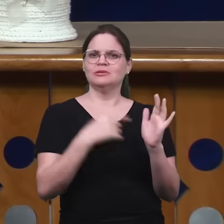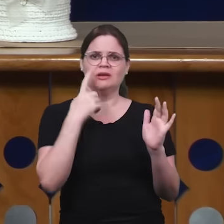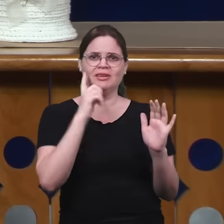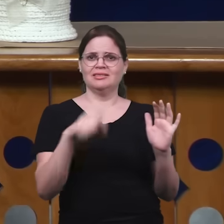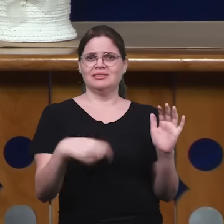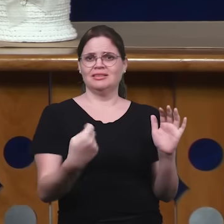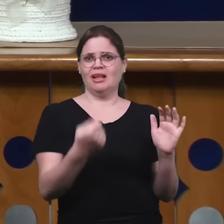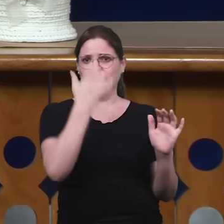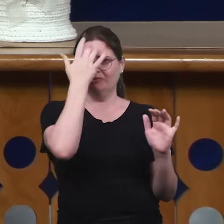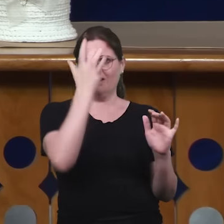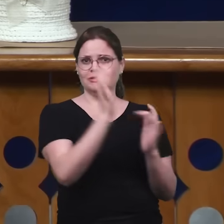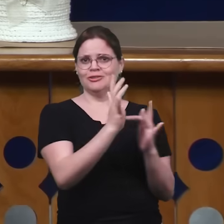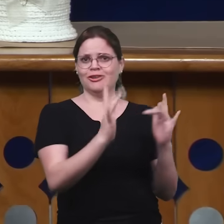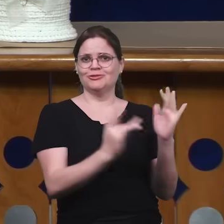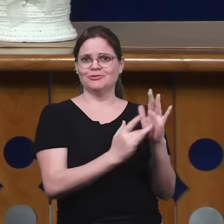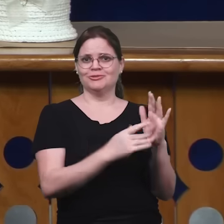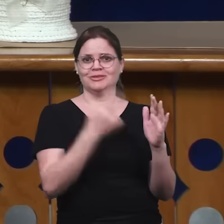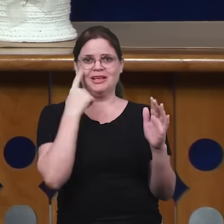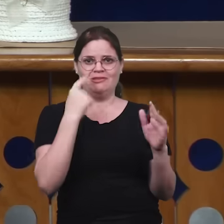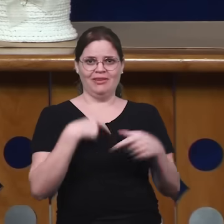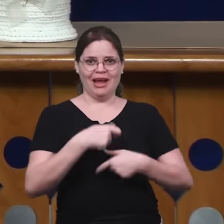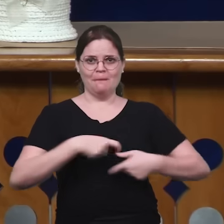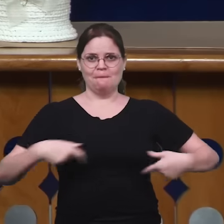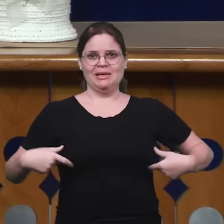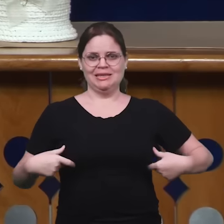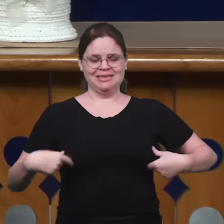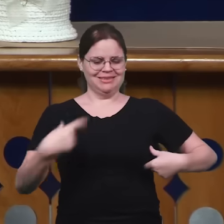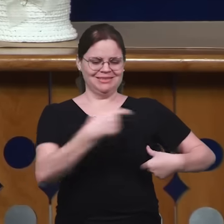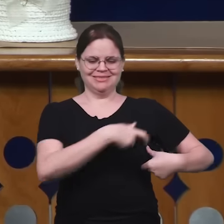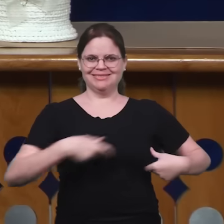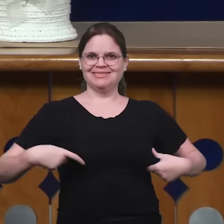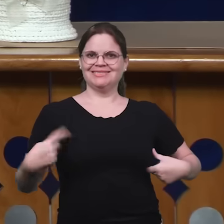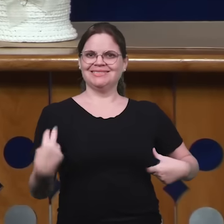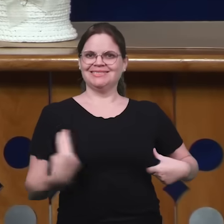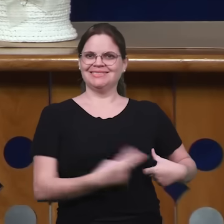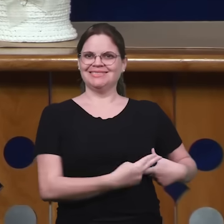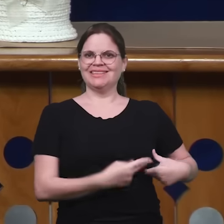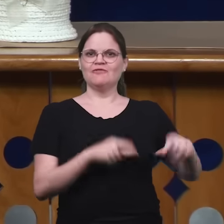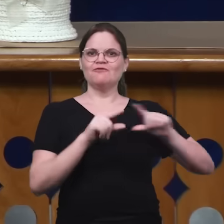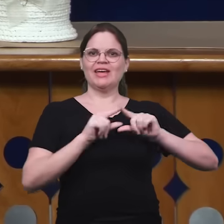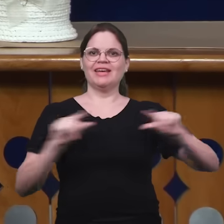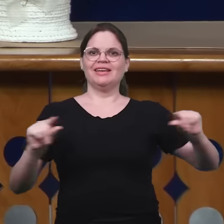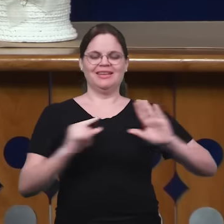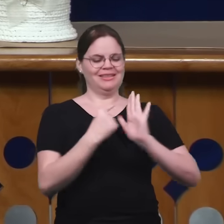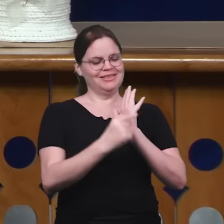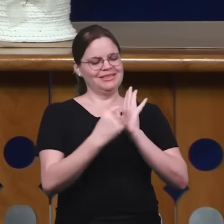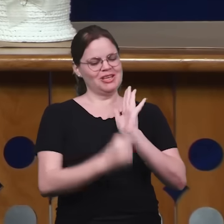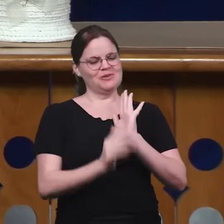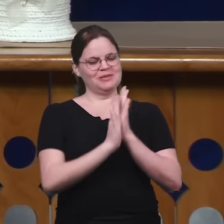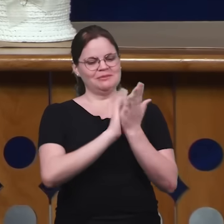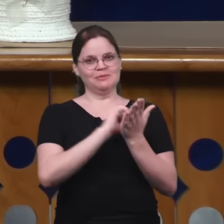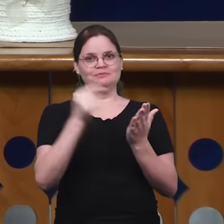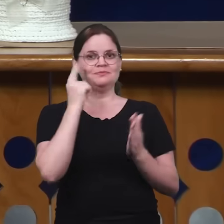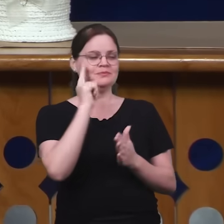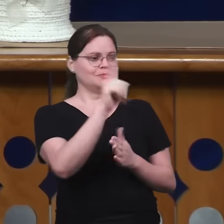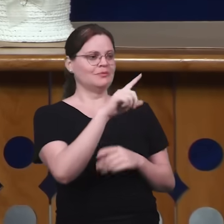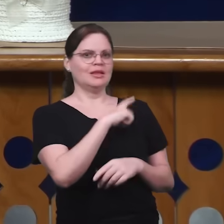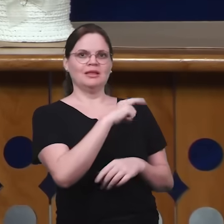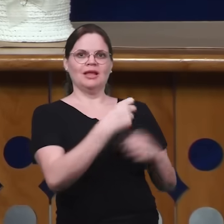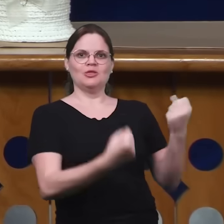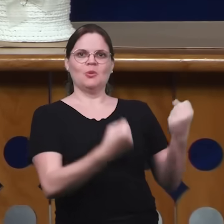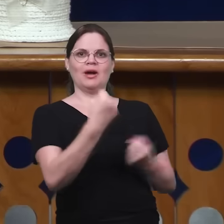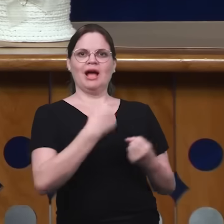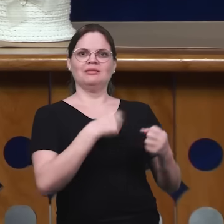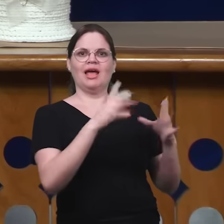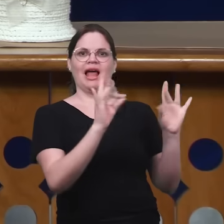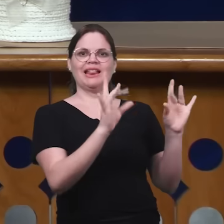Jesus. Você olha nas camisetas, estão estampadas, né, versos bíblicos. Você olha nos carros, estão